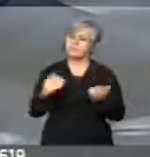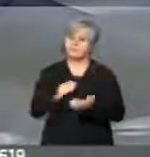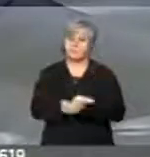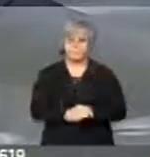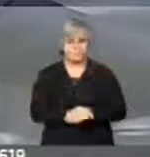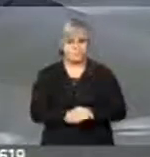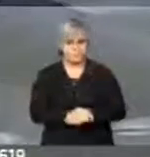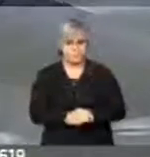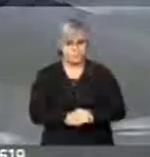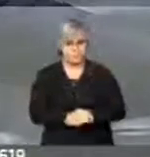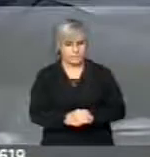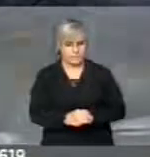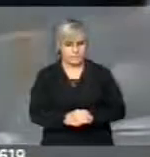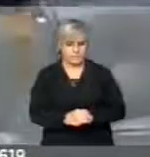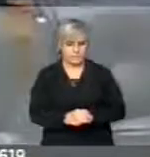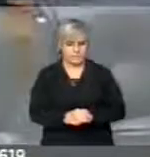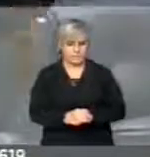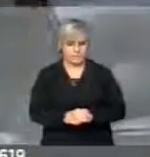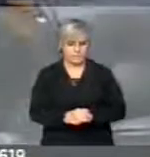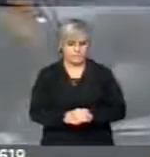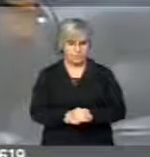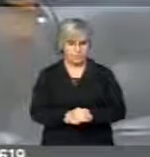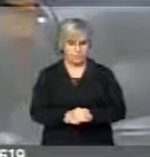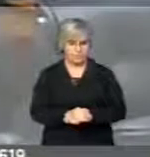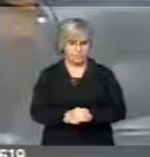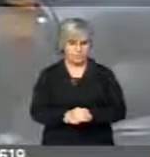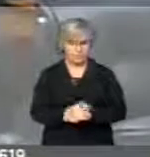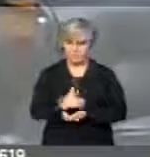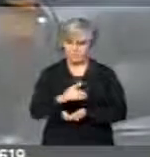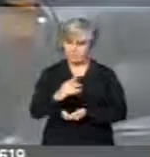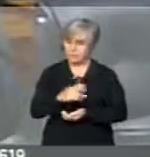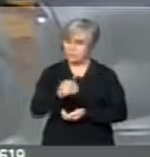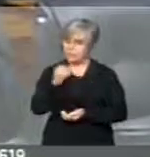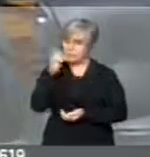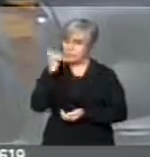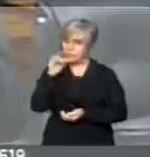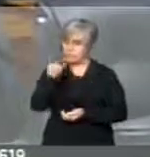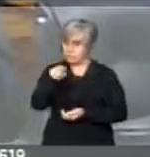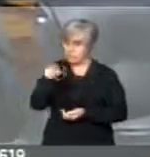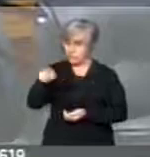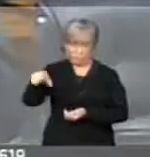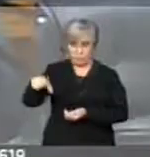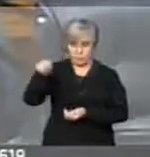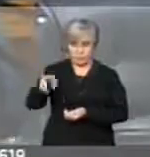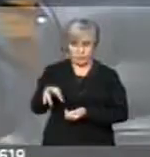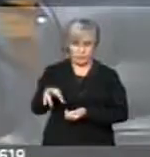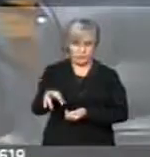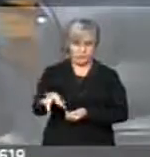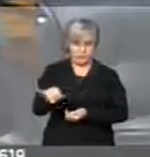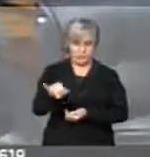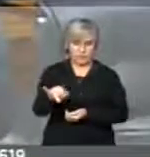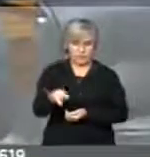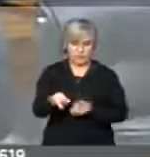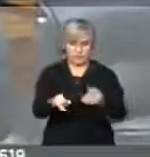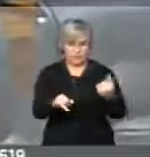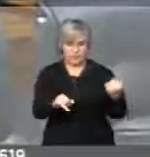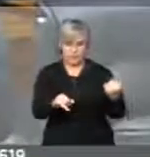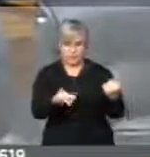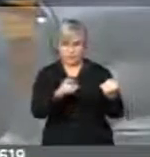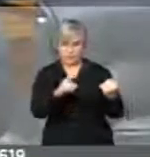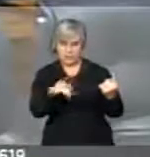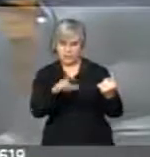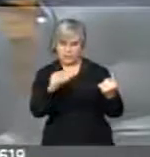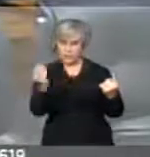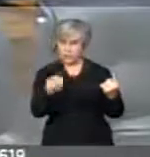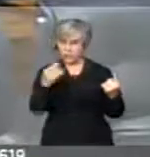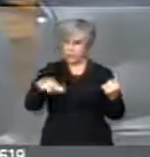O deputado Cocai está bem aqui. O deputado Couto. Se eles escolheriam ele como líder, ou